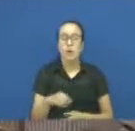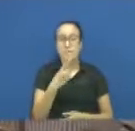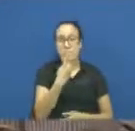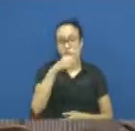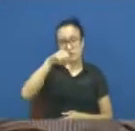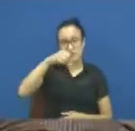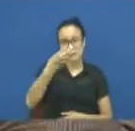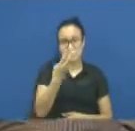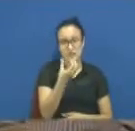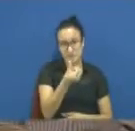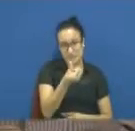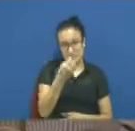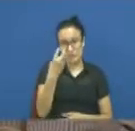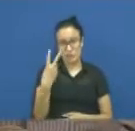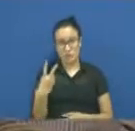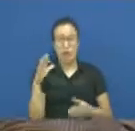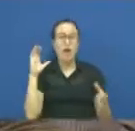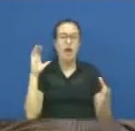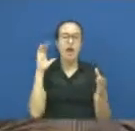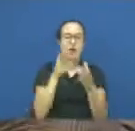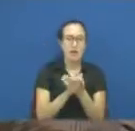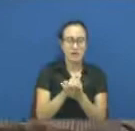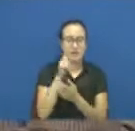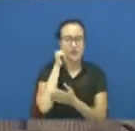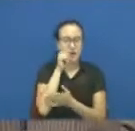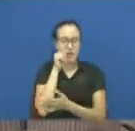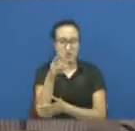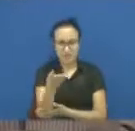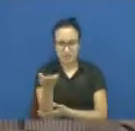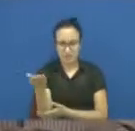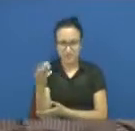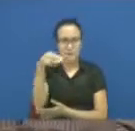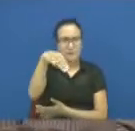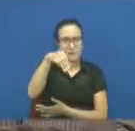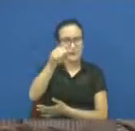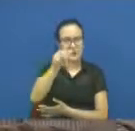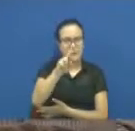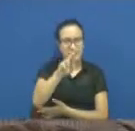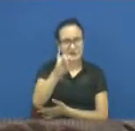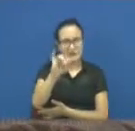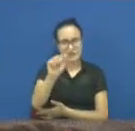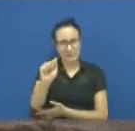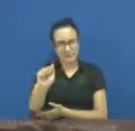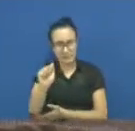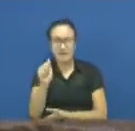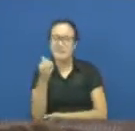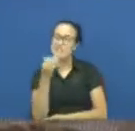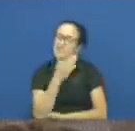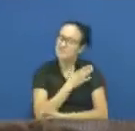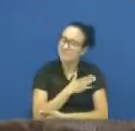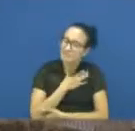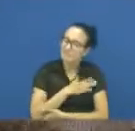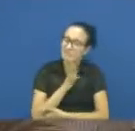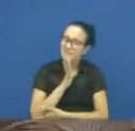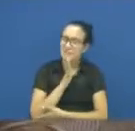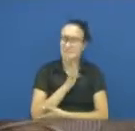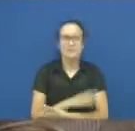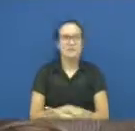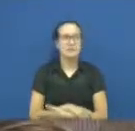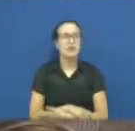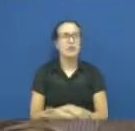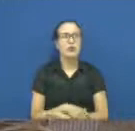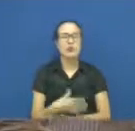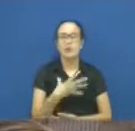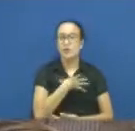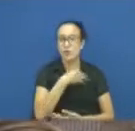dona Maria Vicentim de Oliveira, está aqui conosco, um prazer conhecê-la, dona Maria Vicentim. Tem os filhos